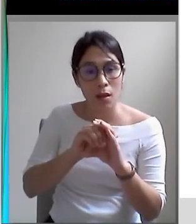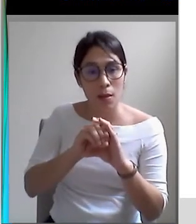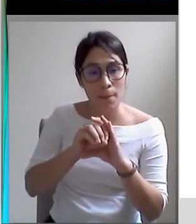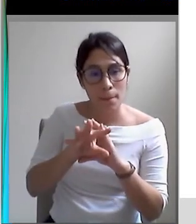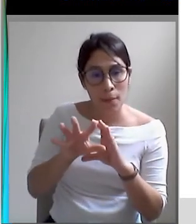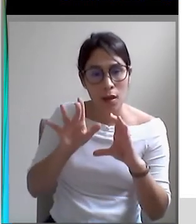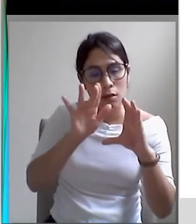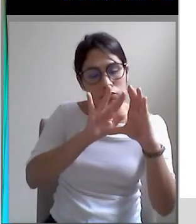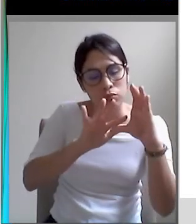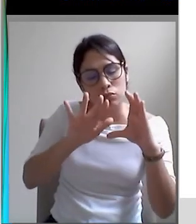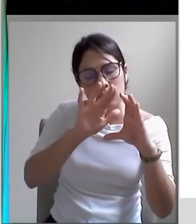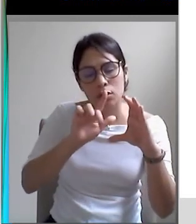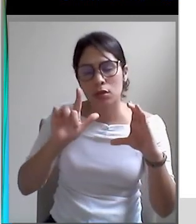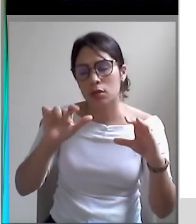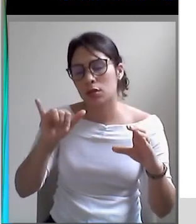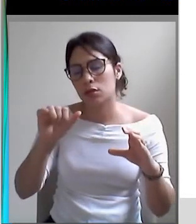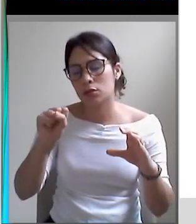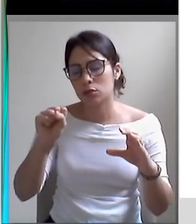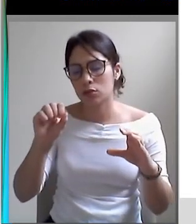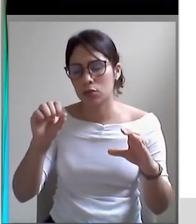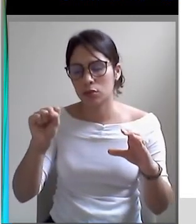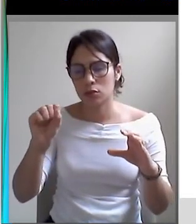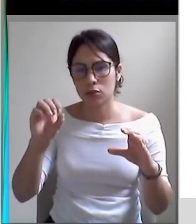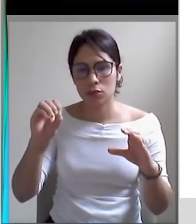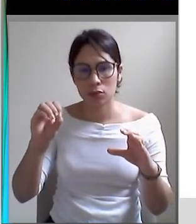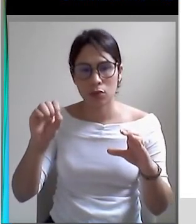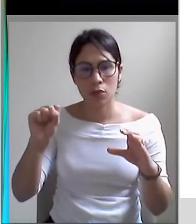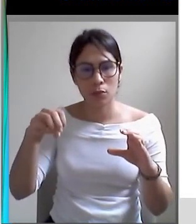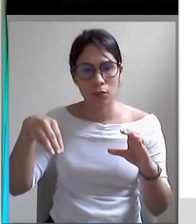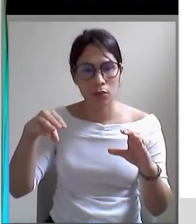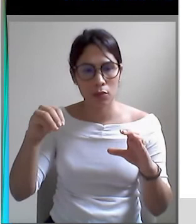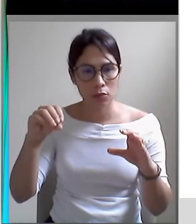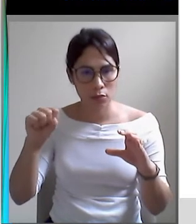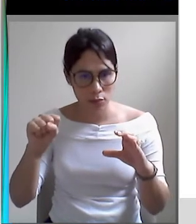exerceu a liberação de lisossomos para o citoplasma.